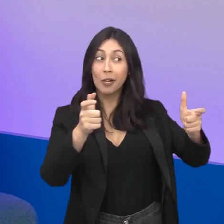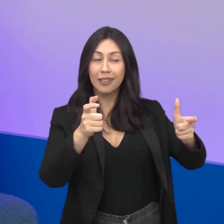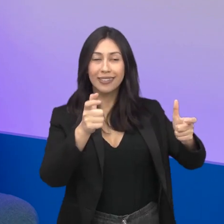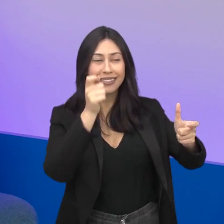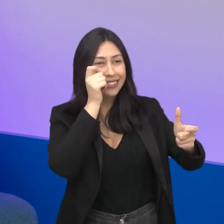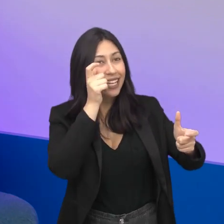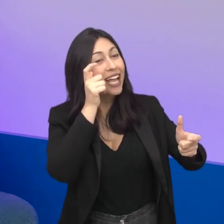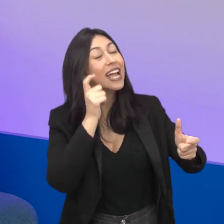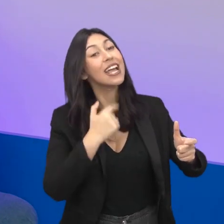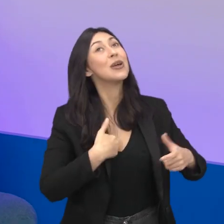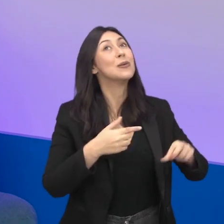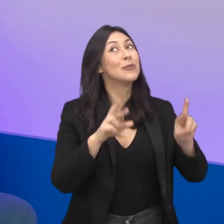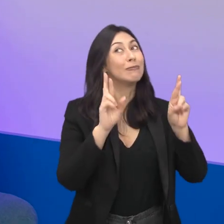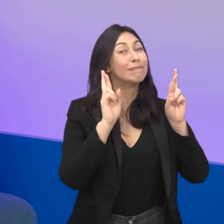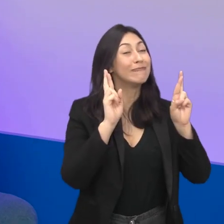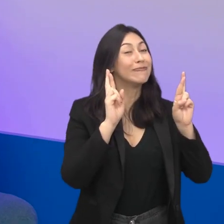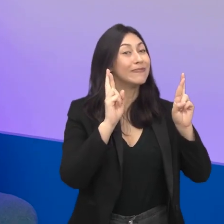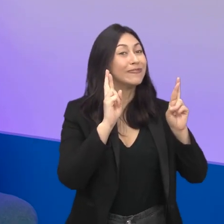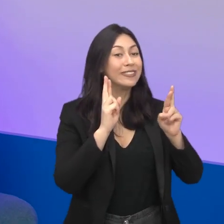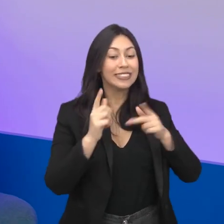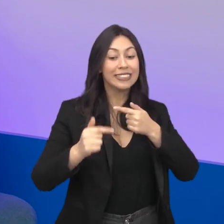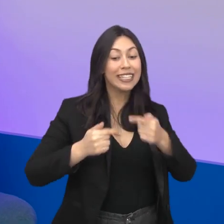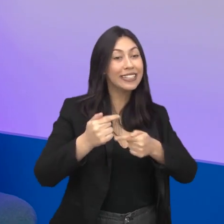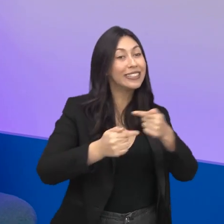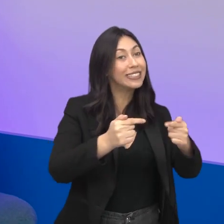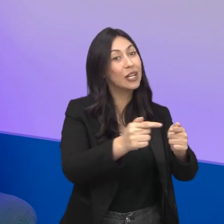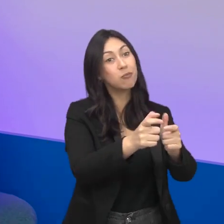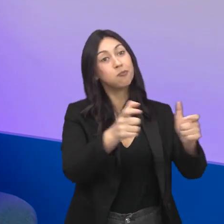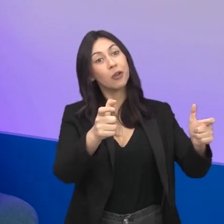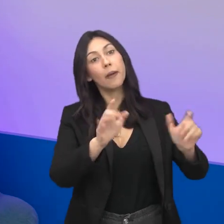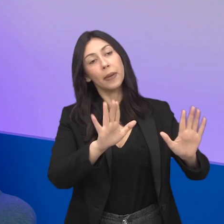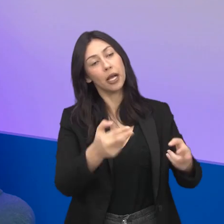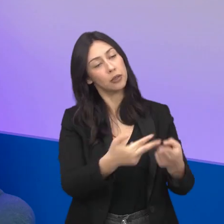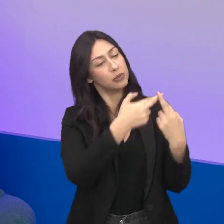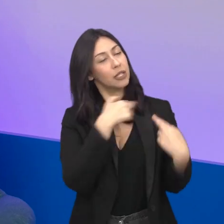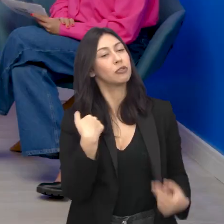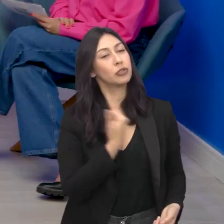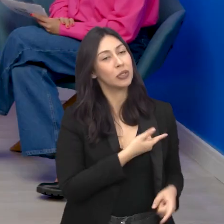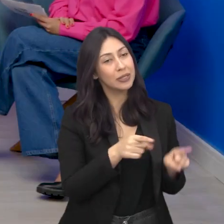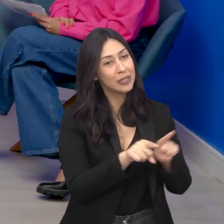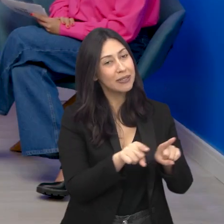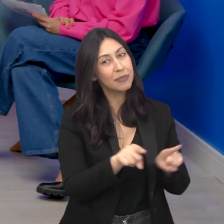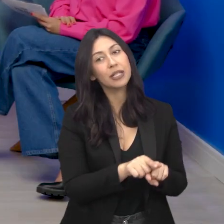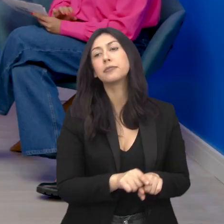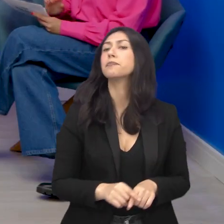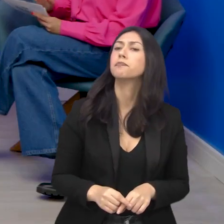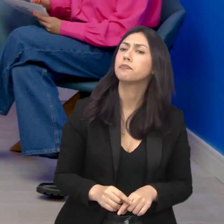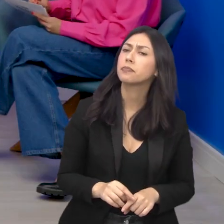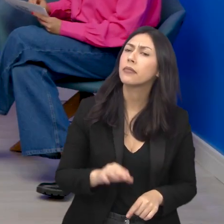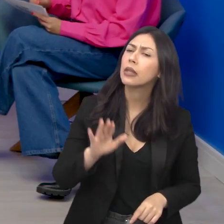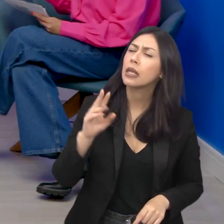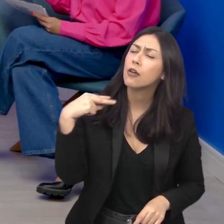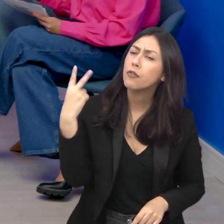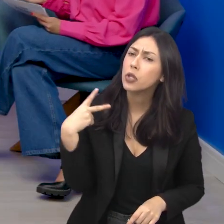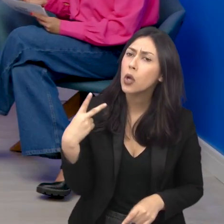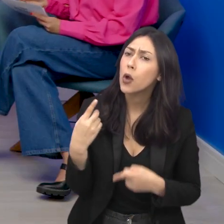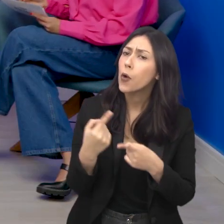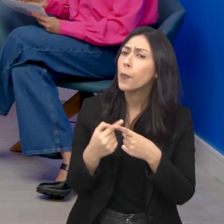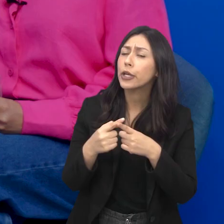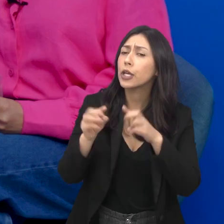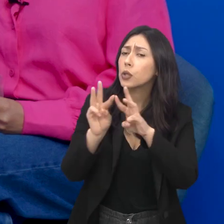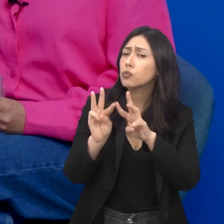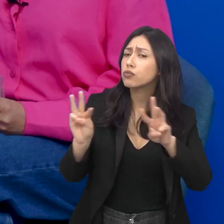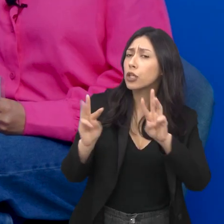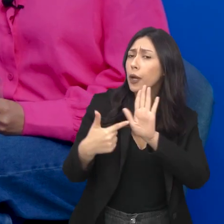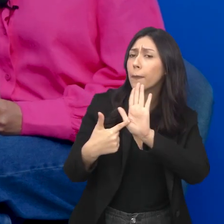vejo com otimismo aí no futuro as próximas gerações, mas cabe a gente também, né? Vereador, por que os canais de transparência